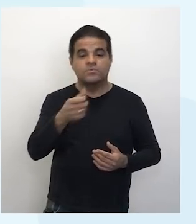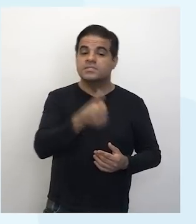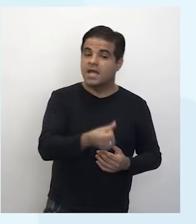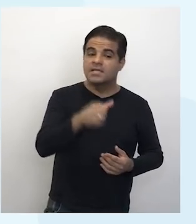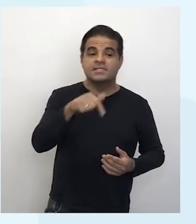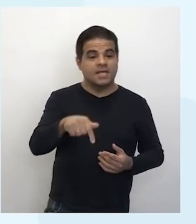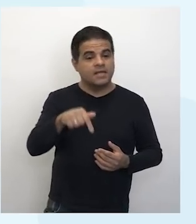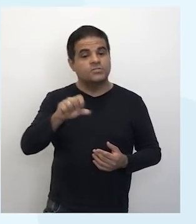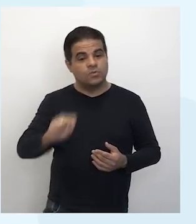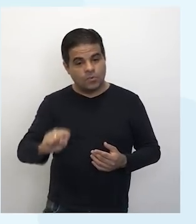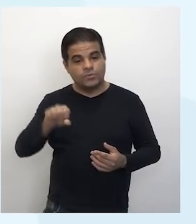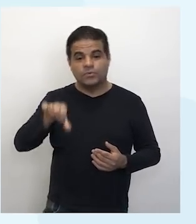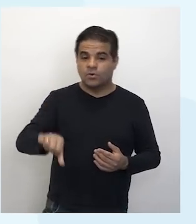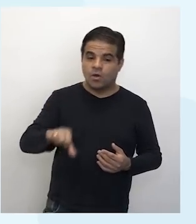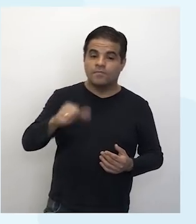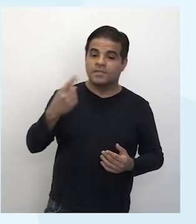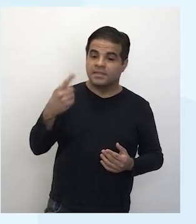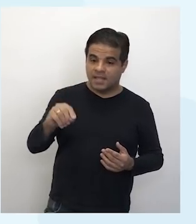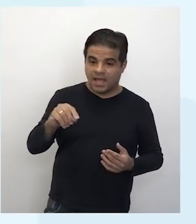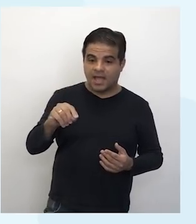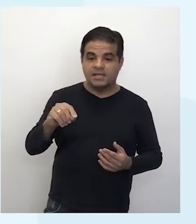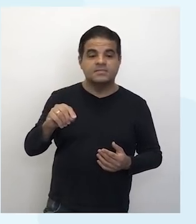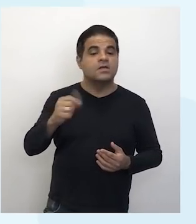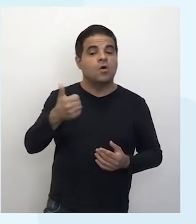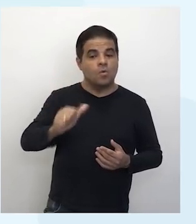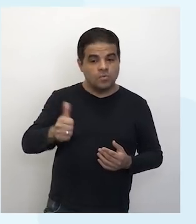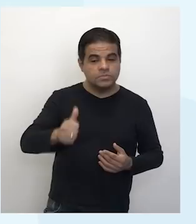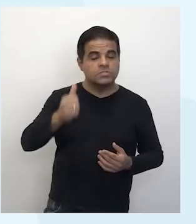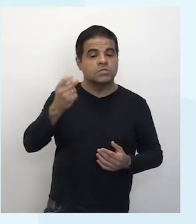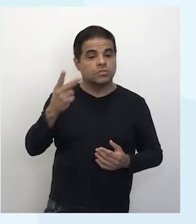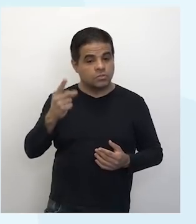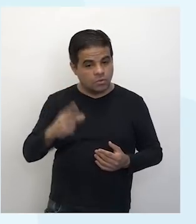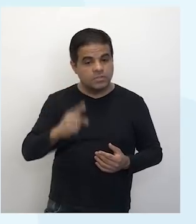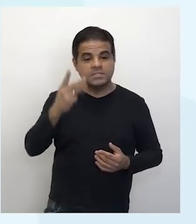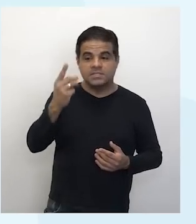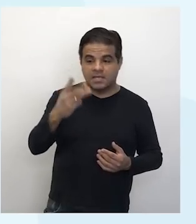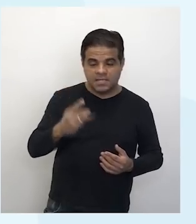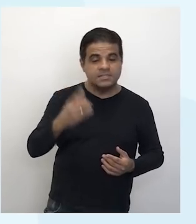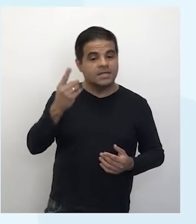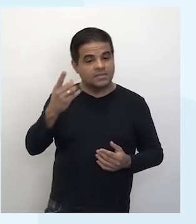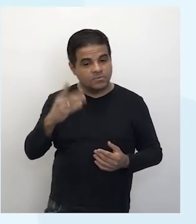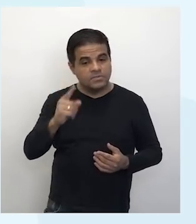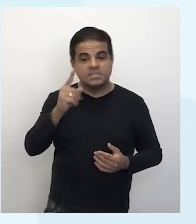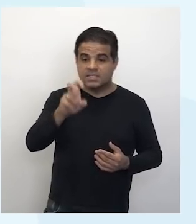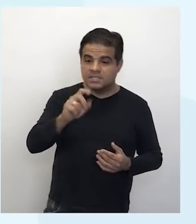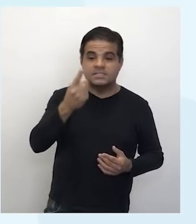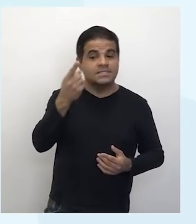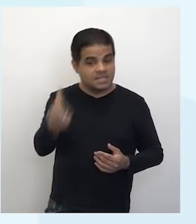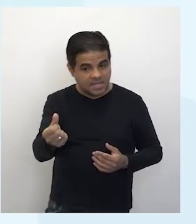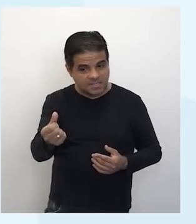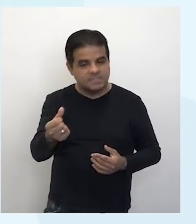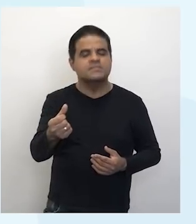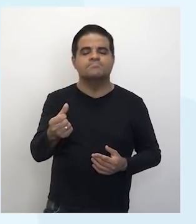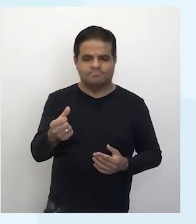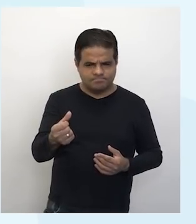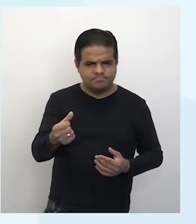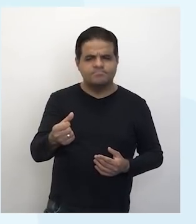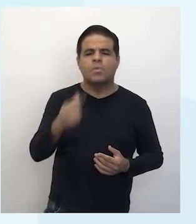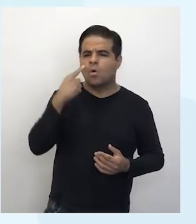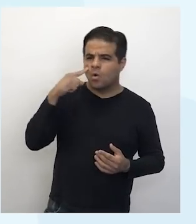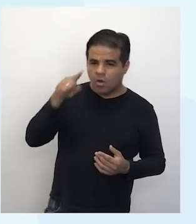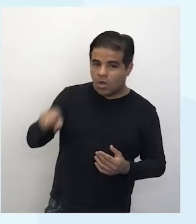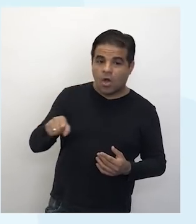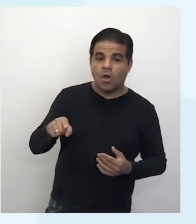5, 6, 7, 8, 9, 10, 11, 12, 13, 14, 15, 16. Então, olha lá,